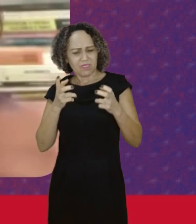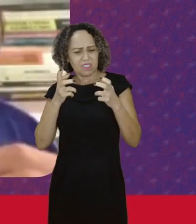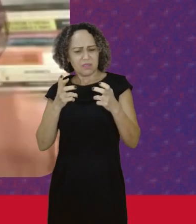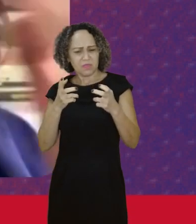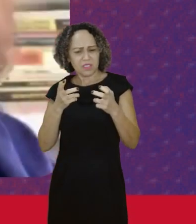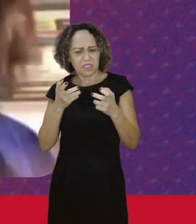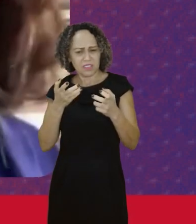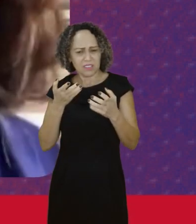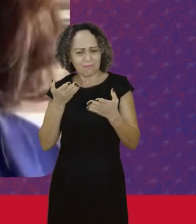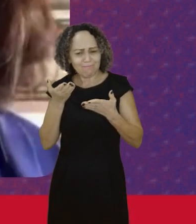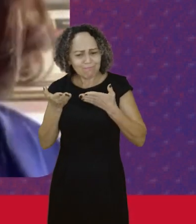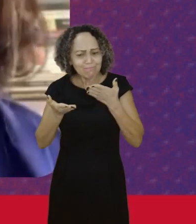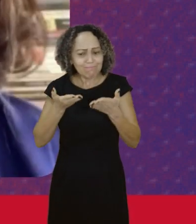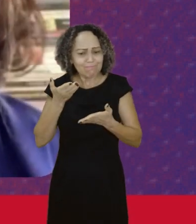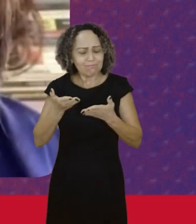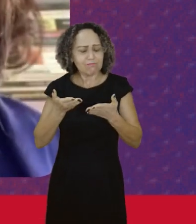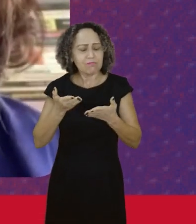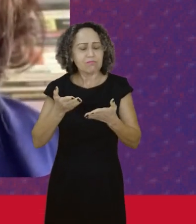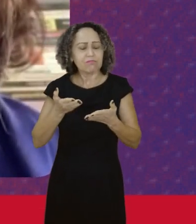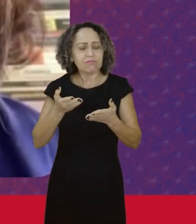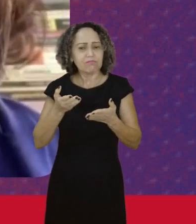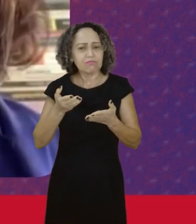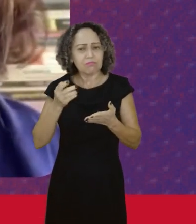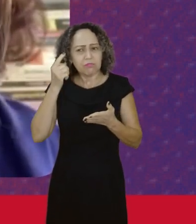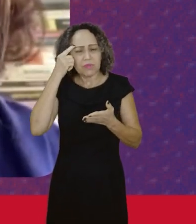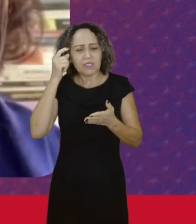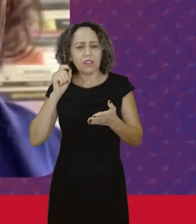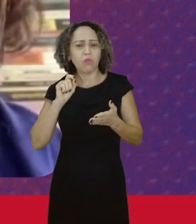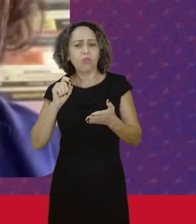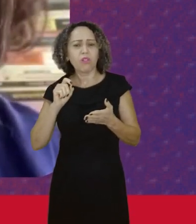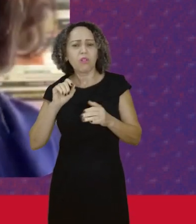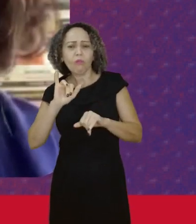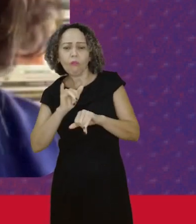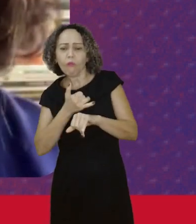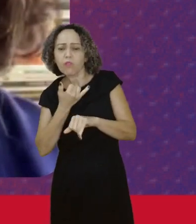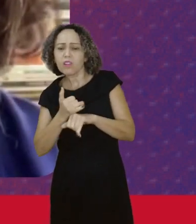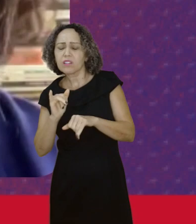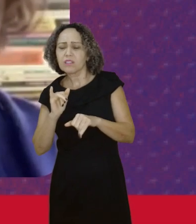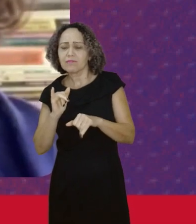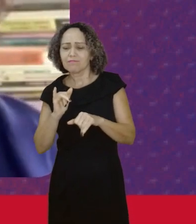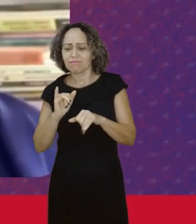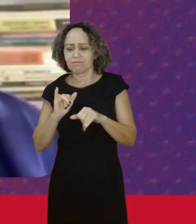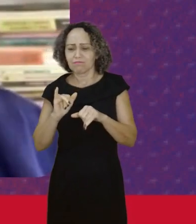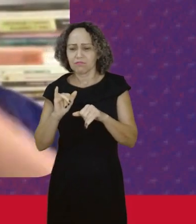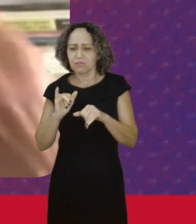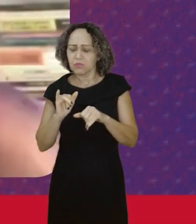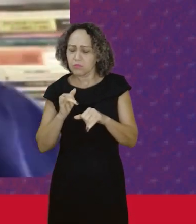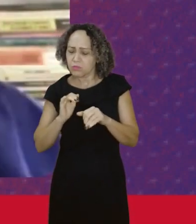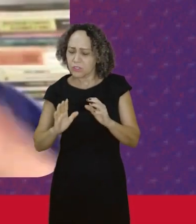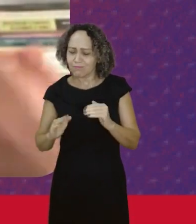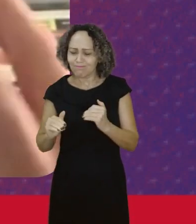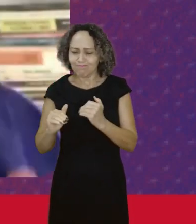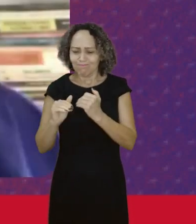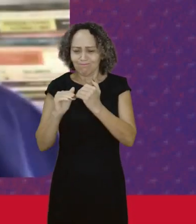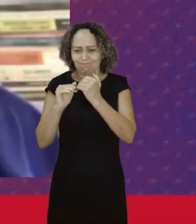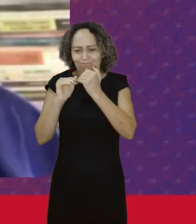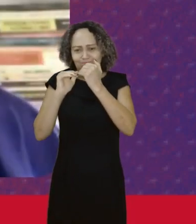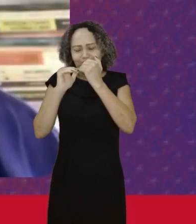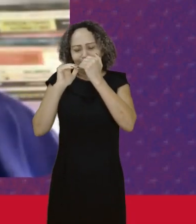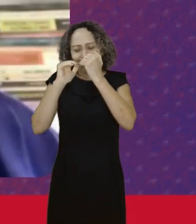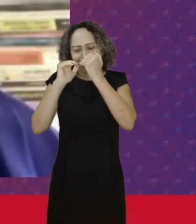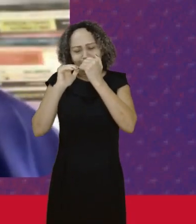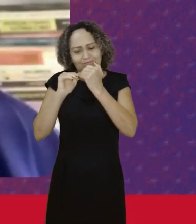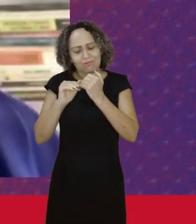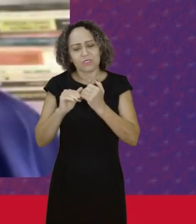possa pensar nas ações em defesa da igualdade, ou dar continuidade à reflexão que